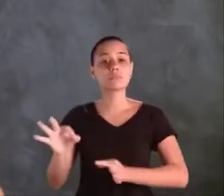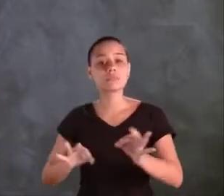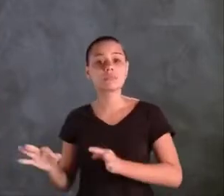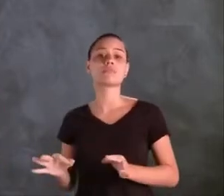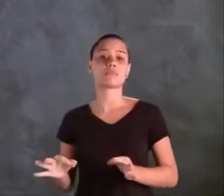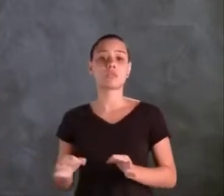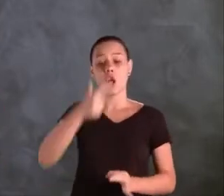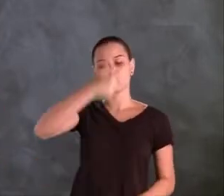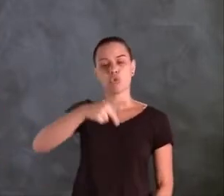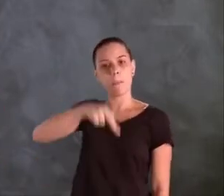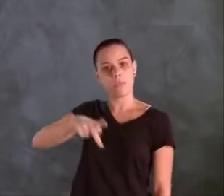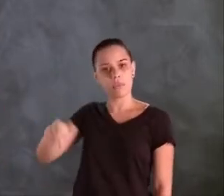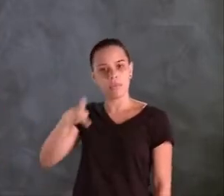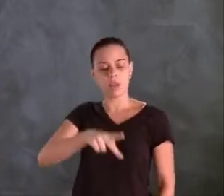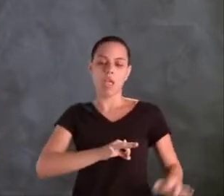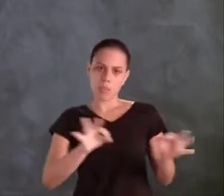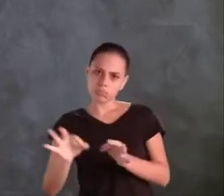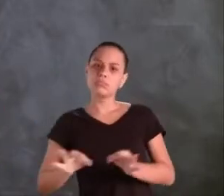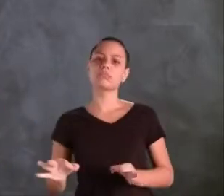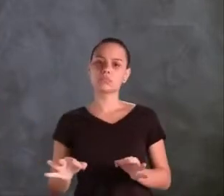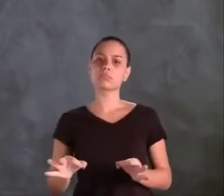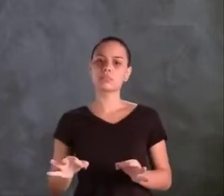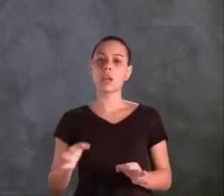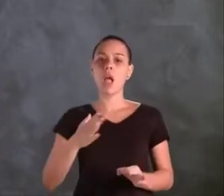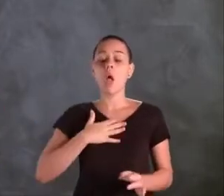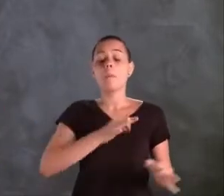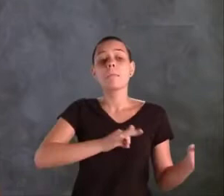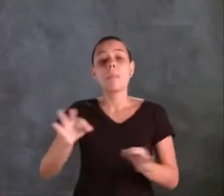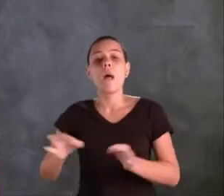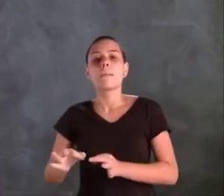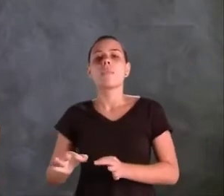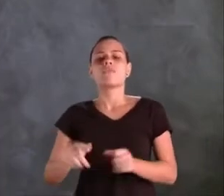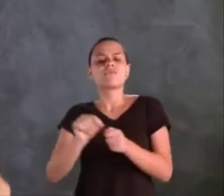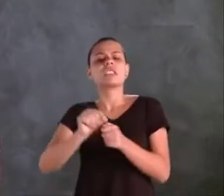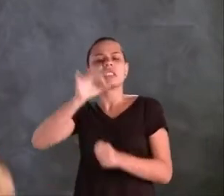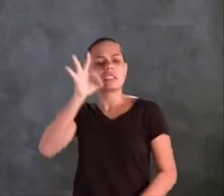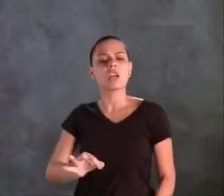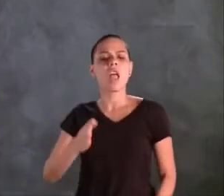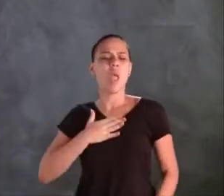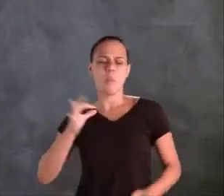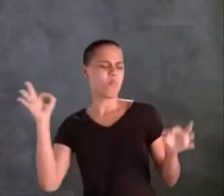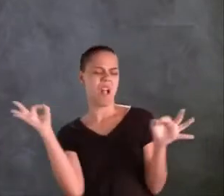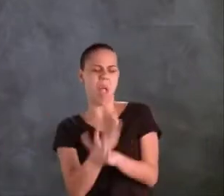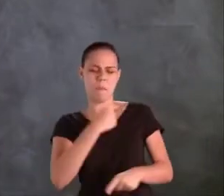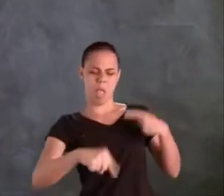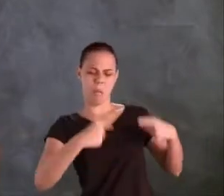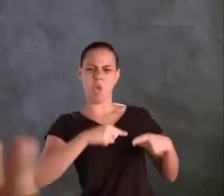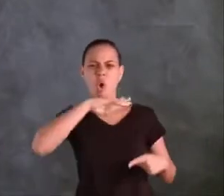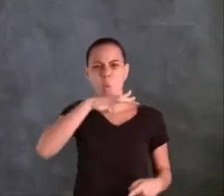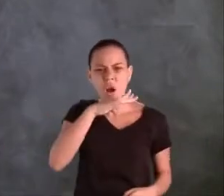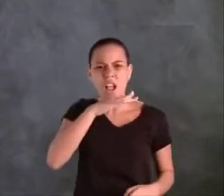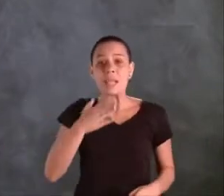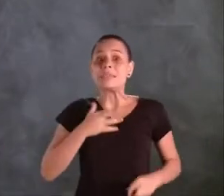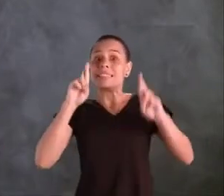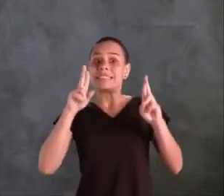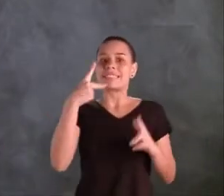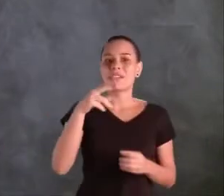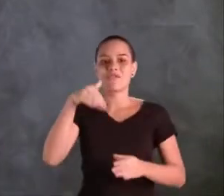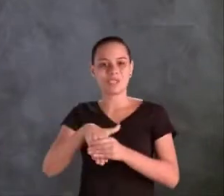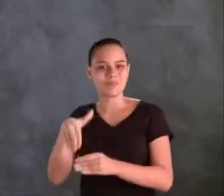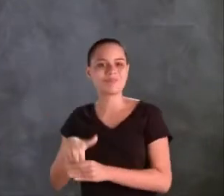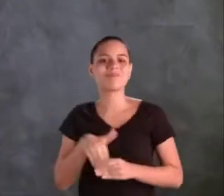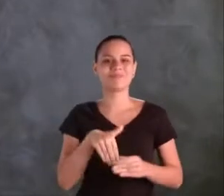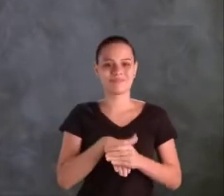precisa de um administrador. Eu sou professor de administração. Me preparei para fazer a coisa certa e vou acabar com essa